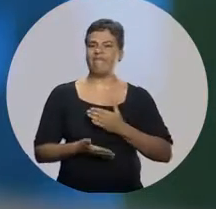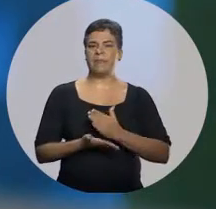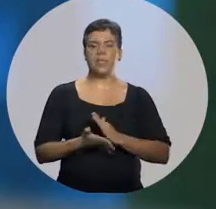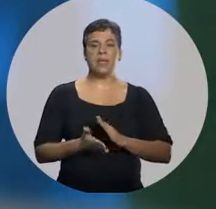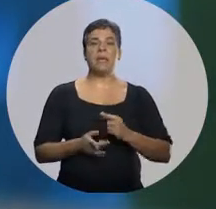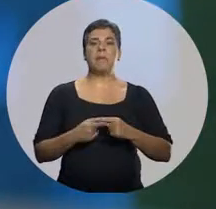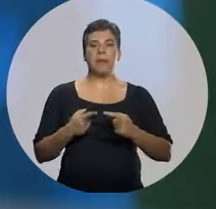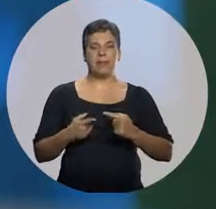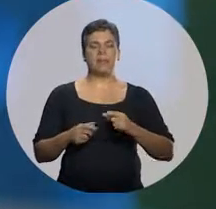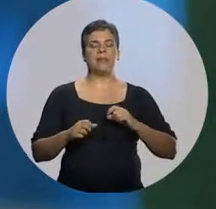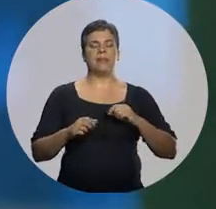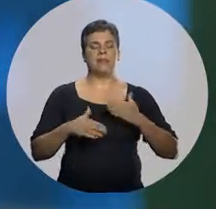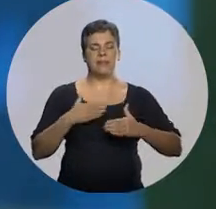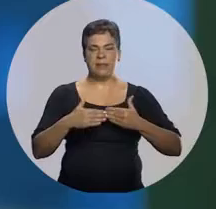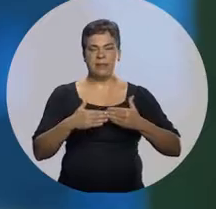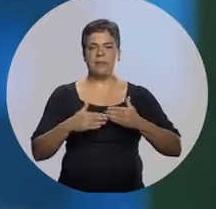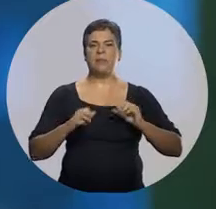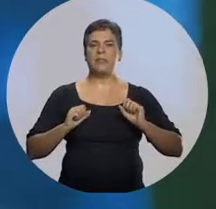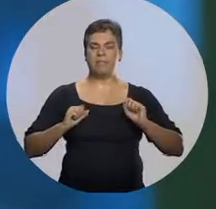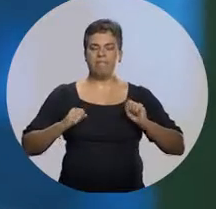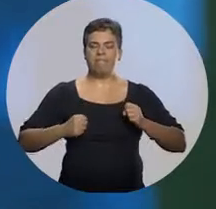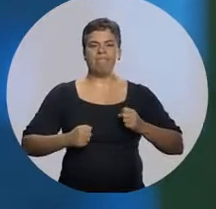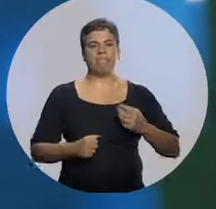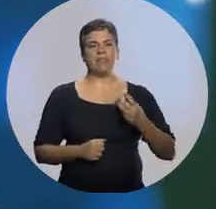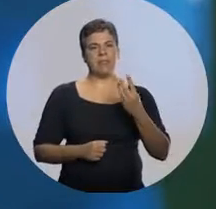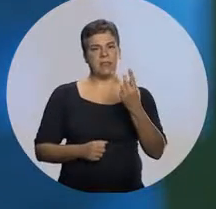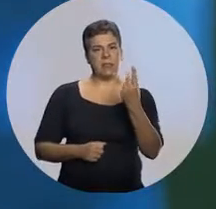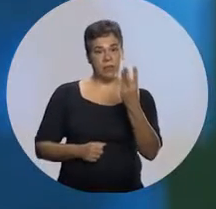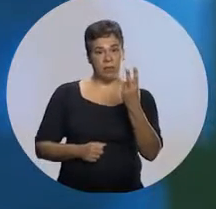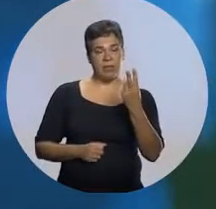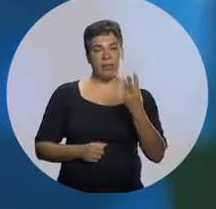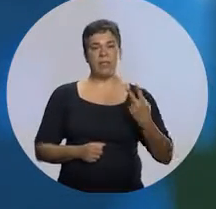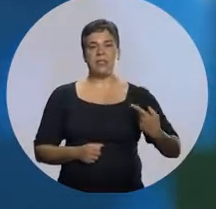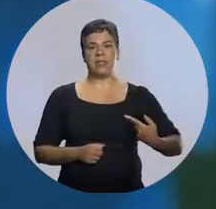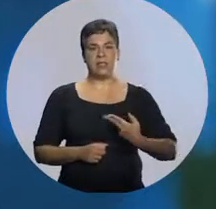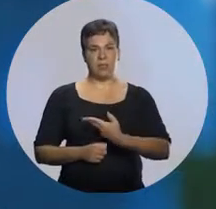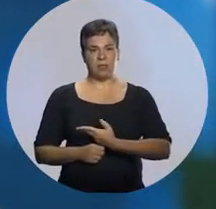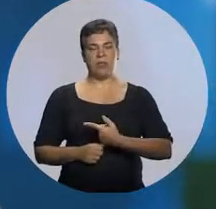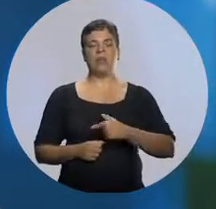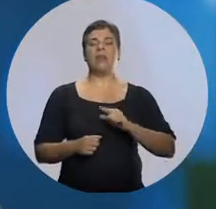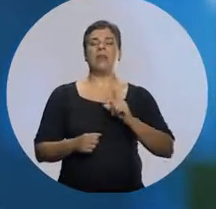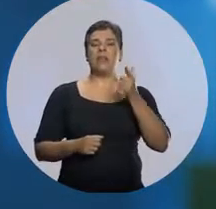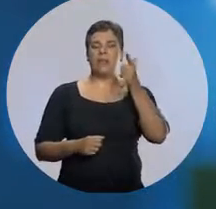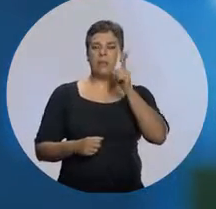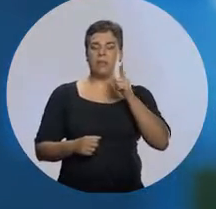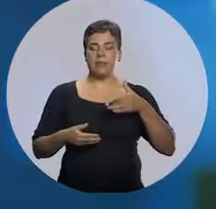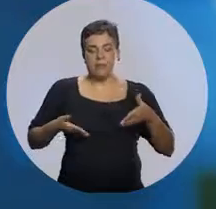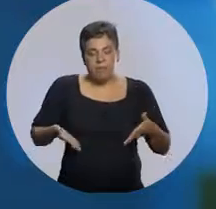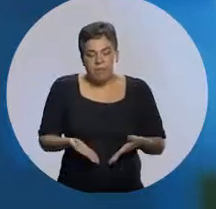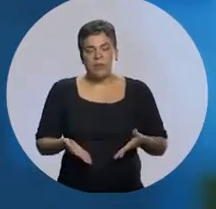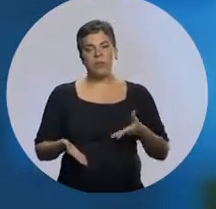tetraplégica. Recuperei depois com mais de 13 cirurgias ao longo da vida e consegui ter